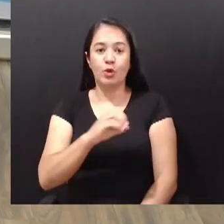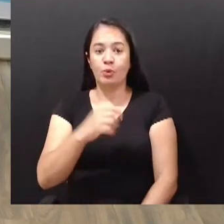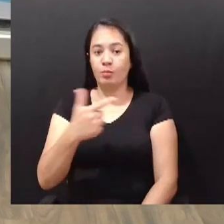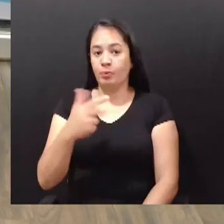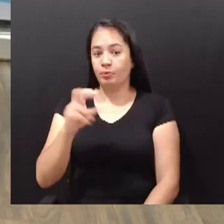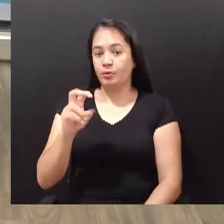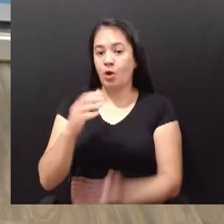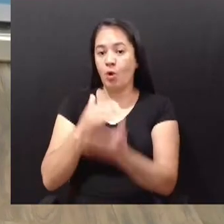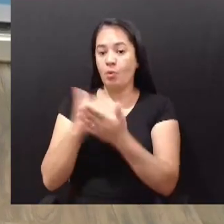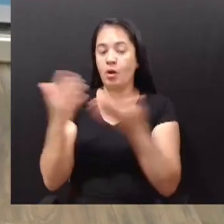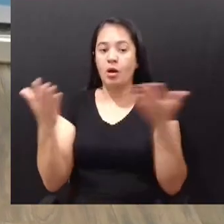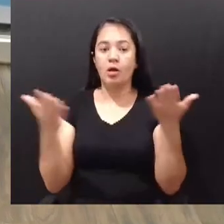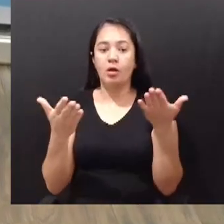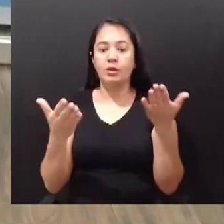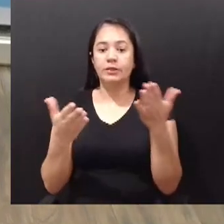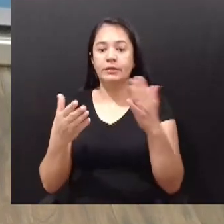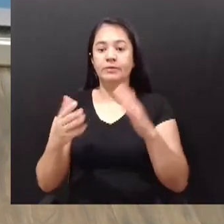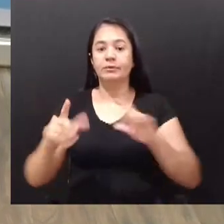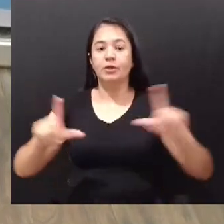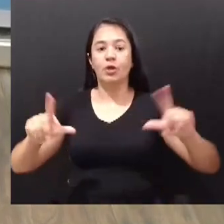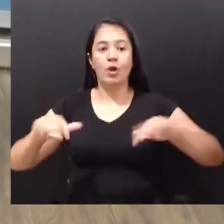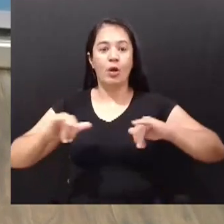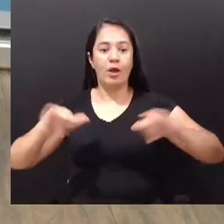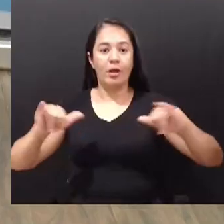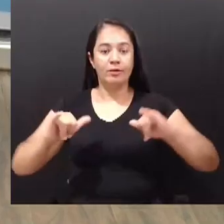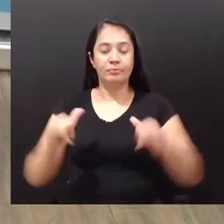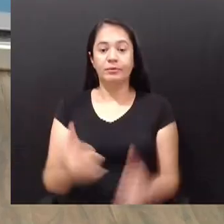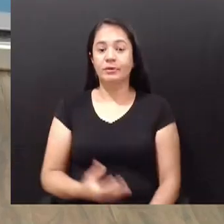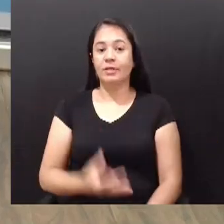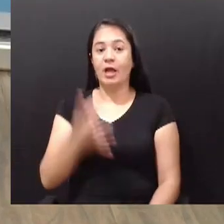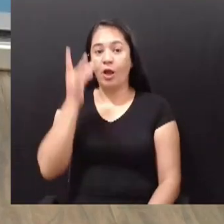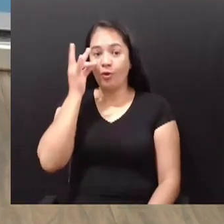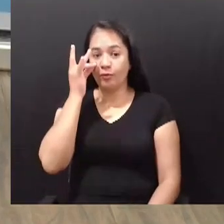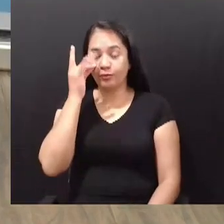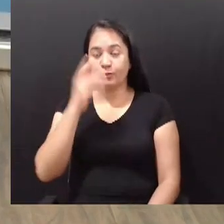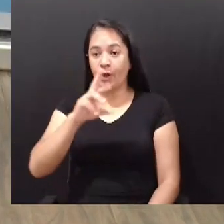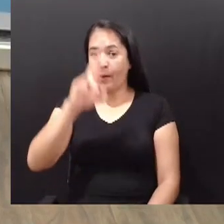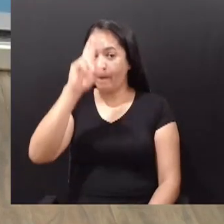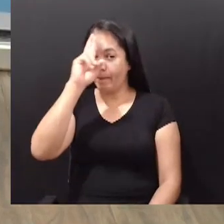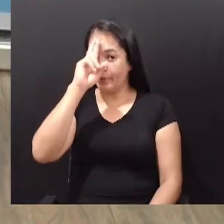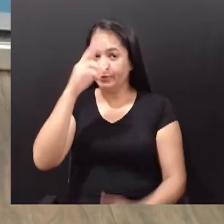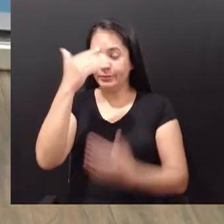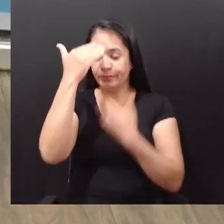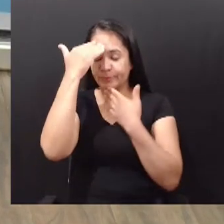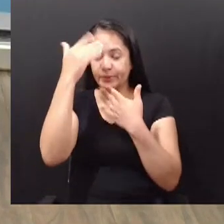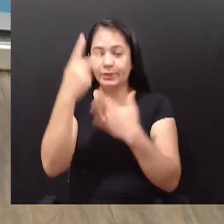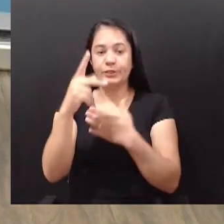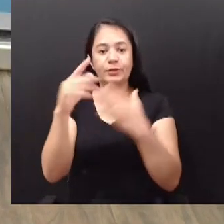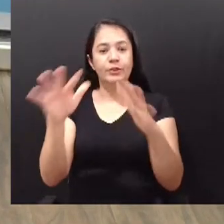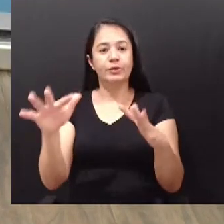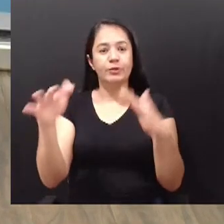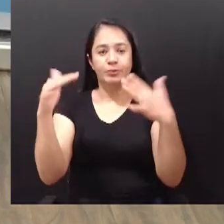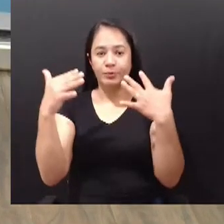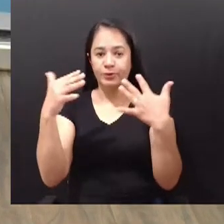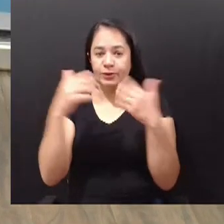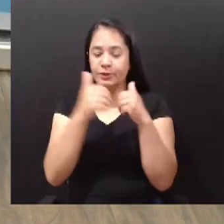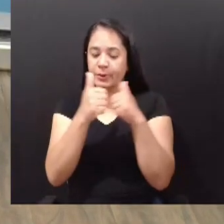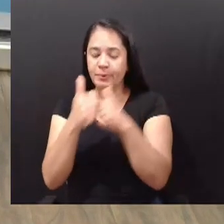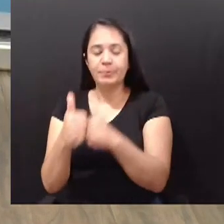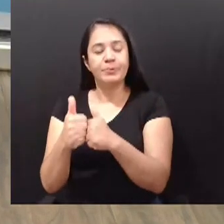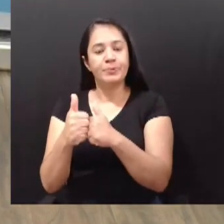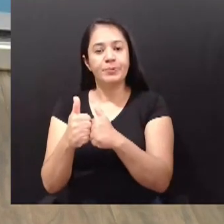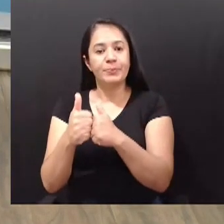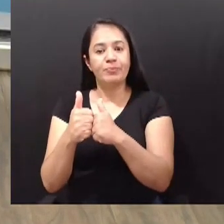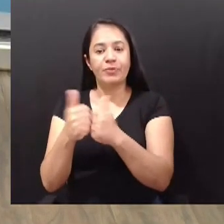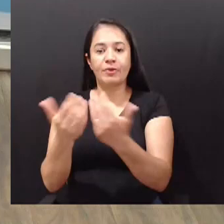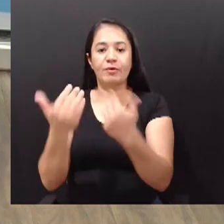Jornal Câmara Notícia, ao vivo, meio-dia em ponto. Muito obrigado pela sua companhia, pela sua audiência. E participe,